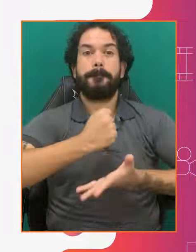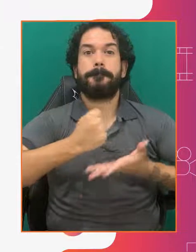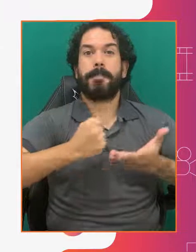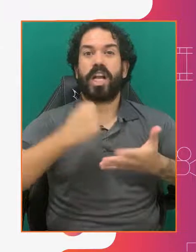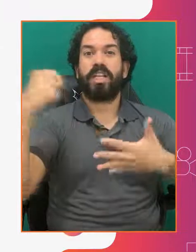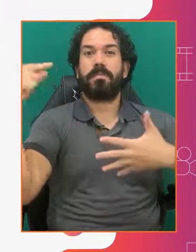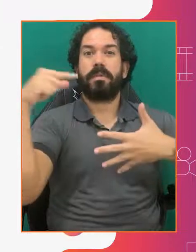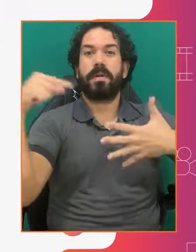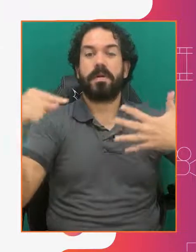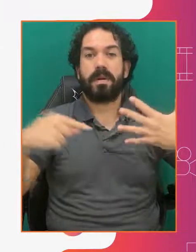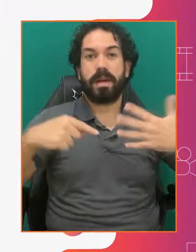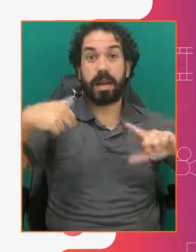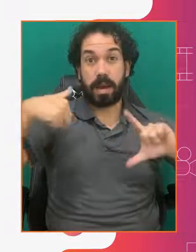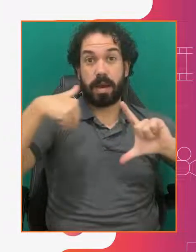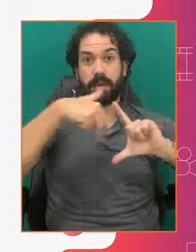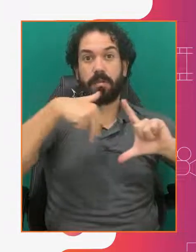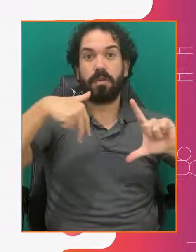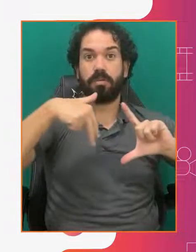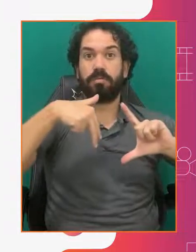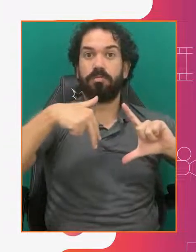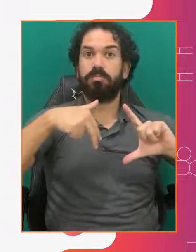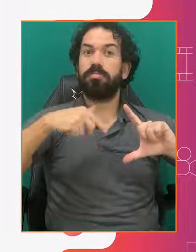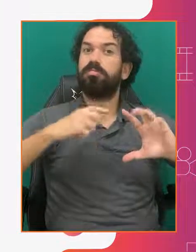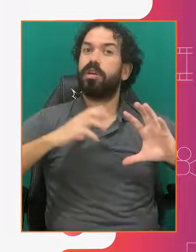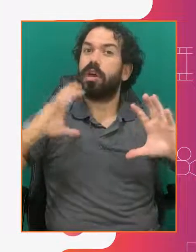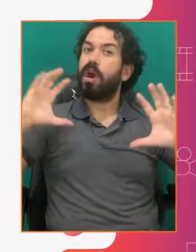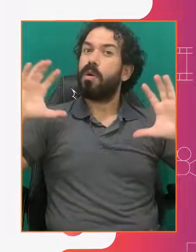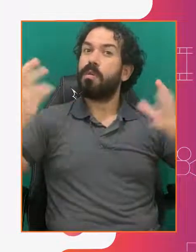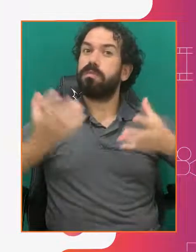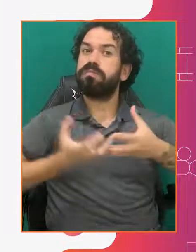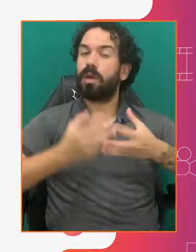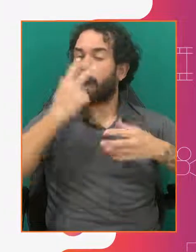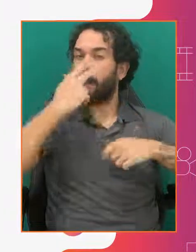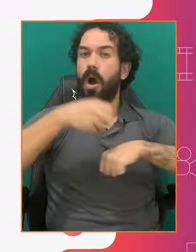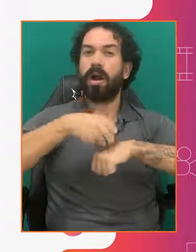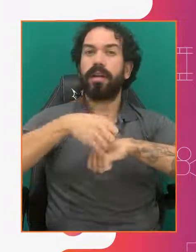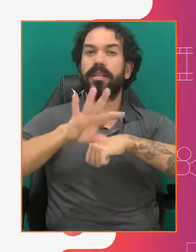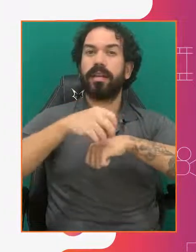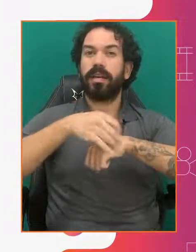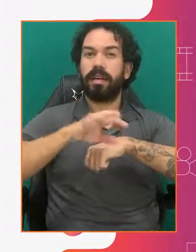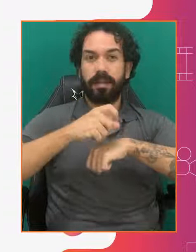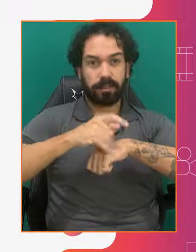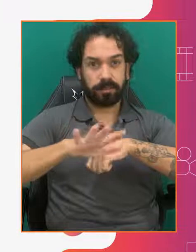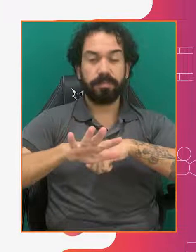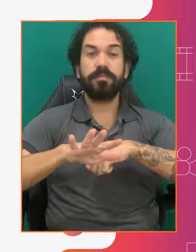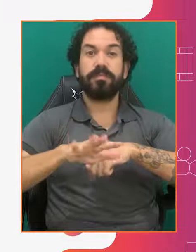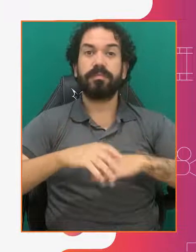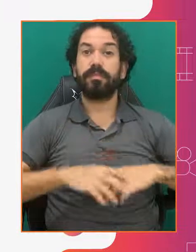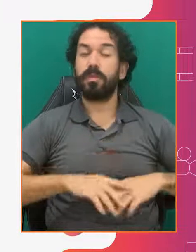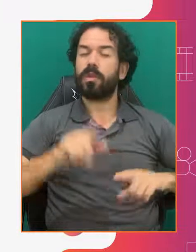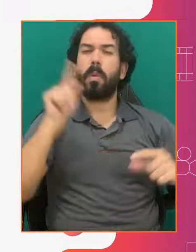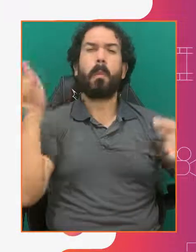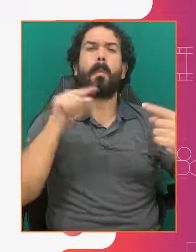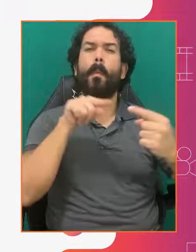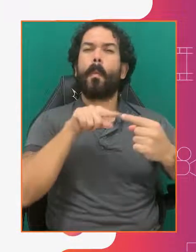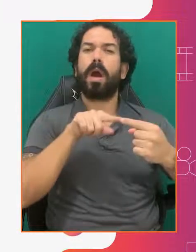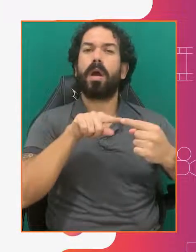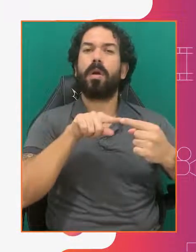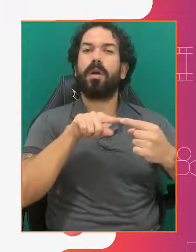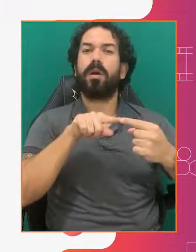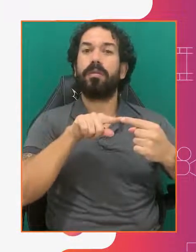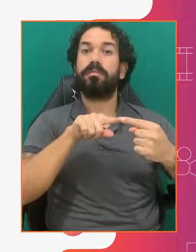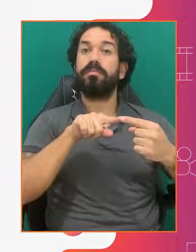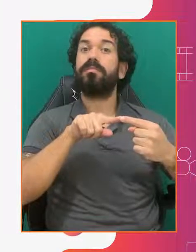da animação, que é um conjunto de recomendações com a intenção de